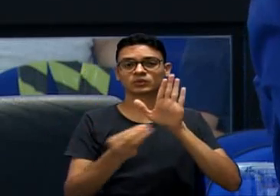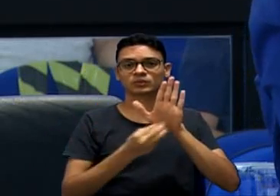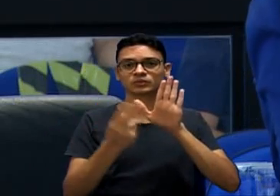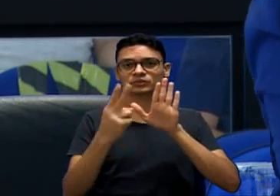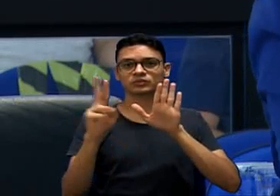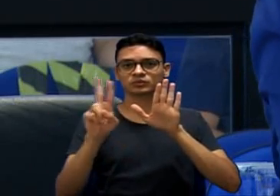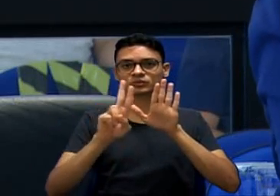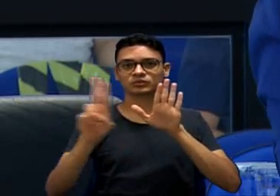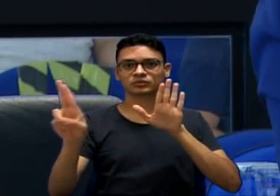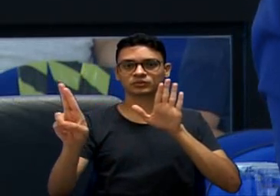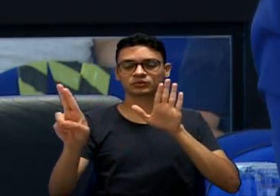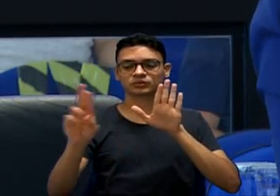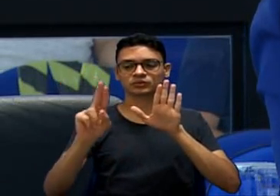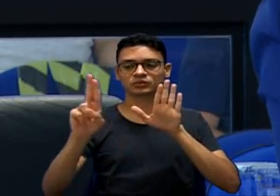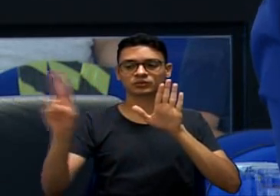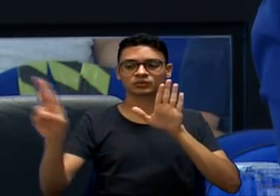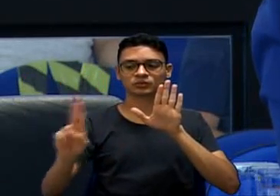ali